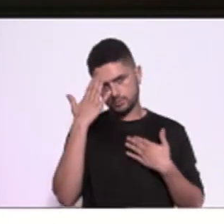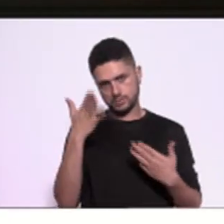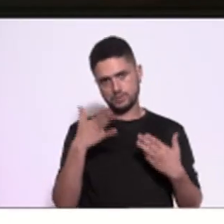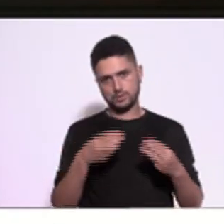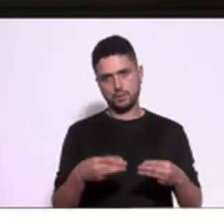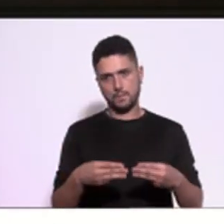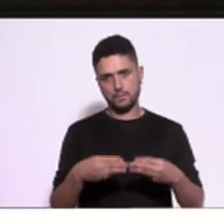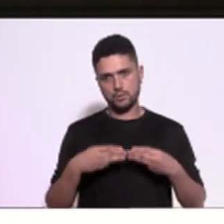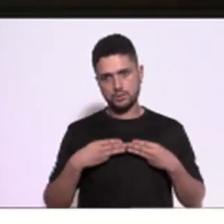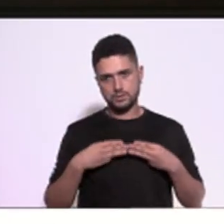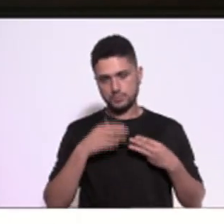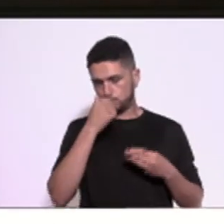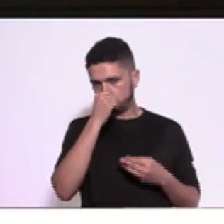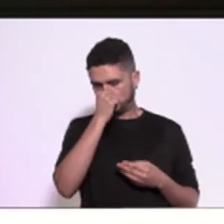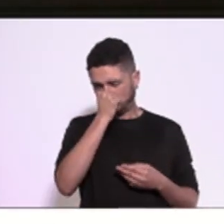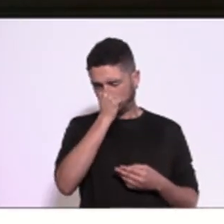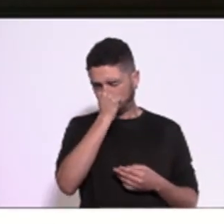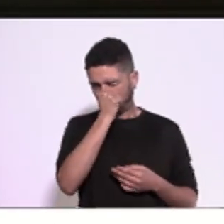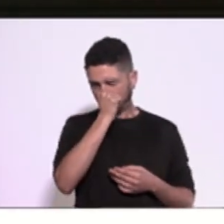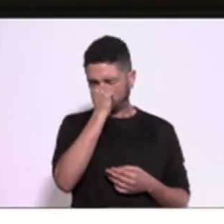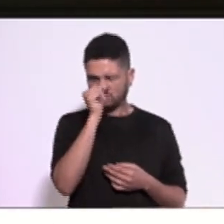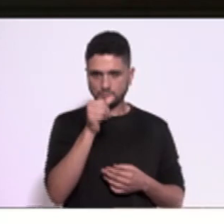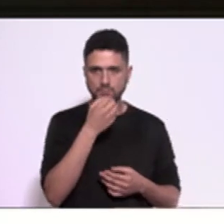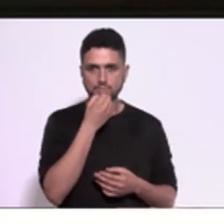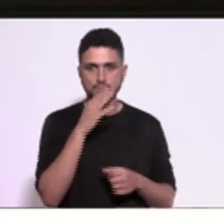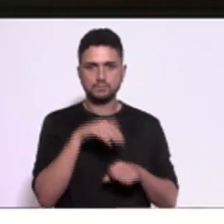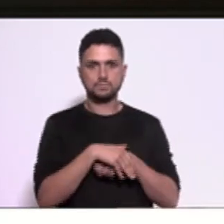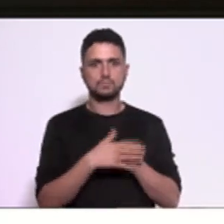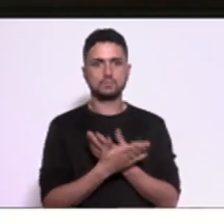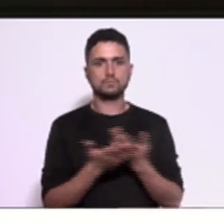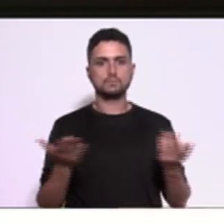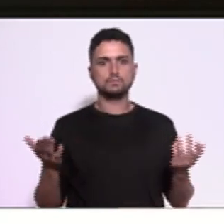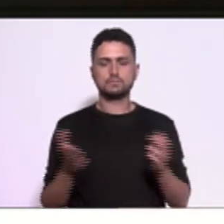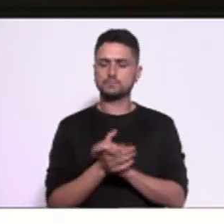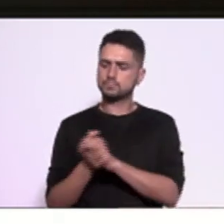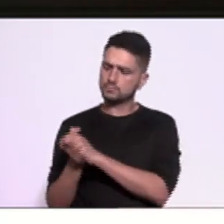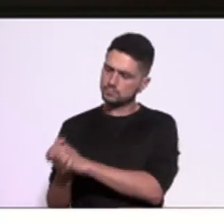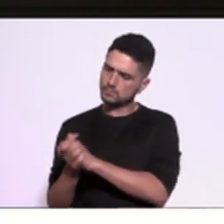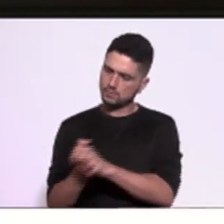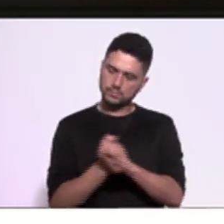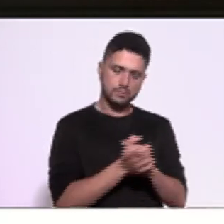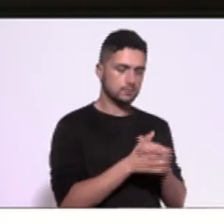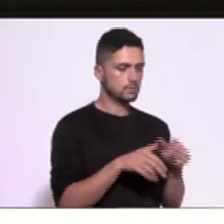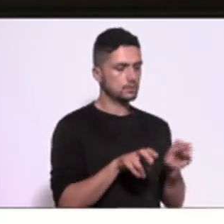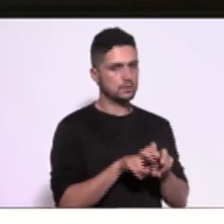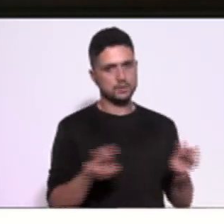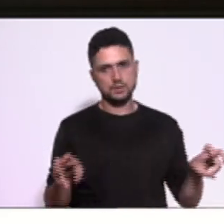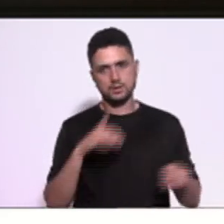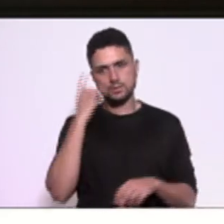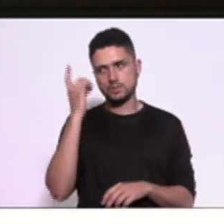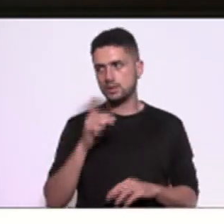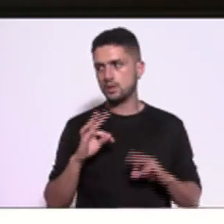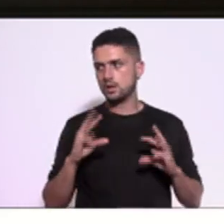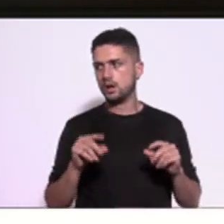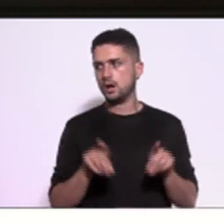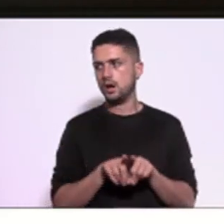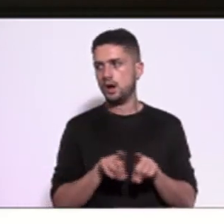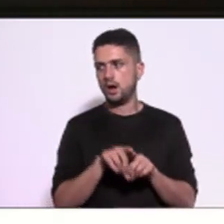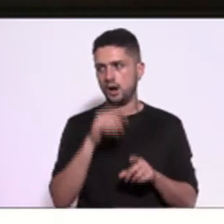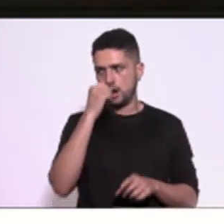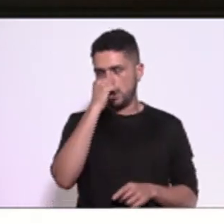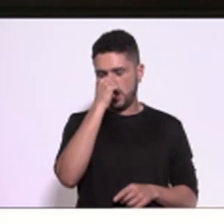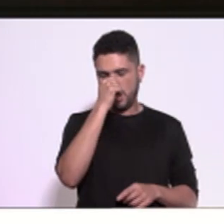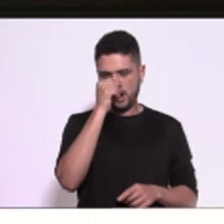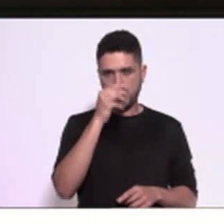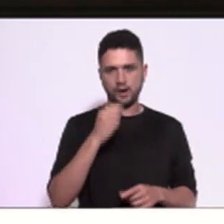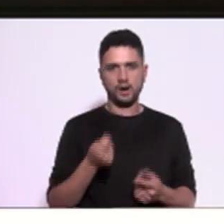a todos. Cumprimento os participantes desta mesa, deputado, e a todos os demais presentes. Bem, o